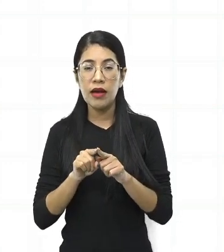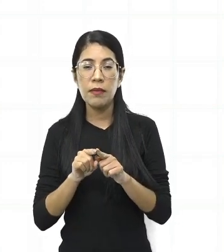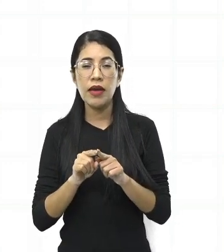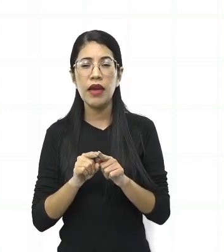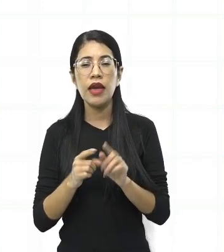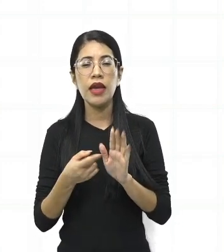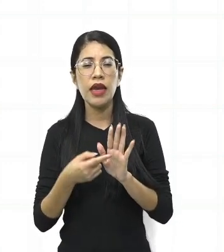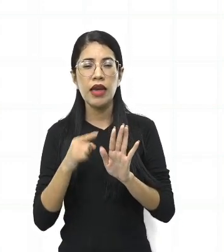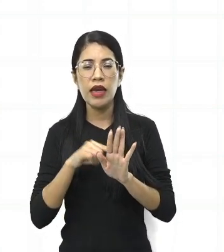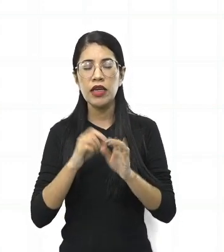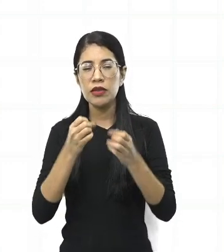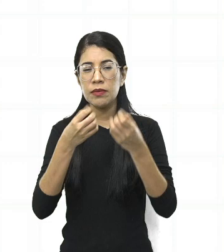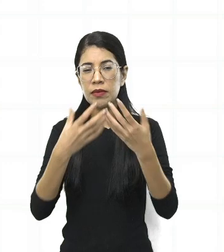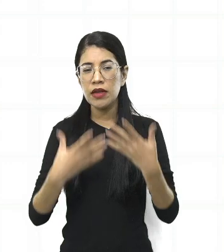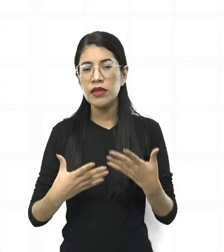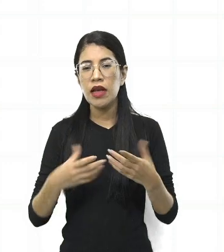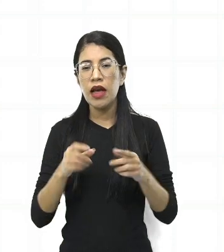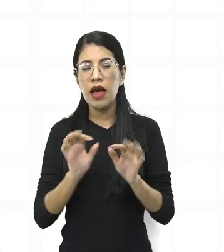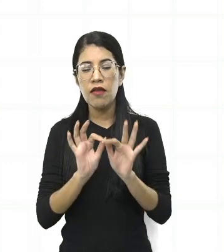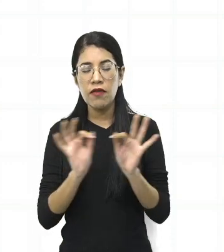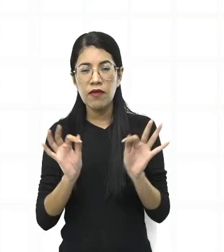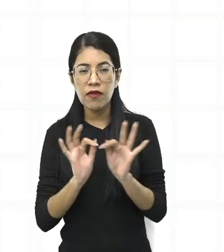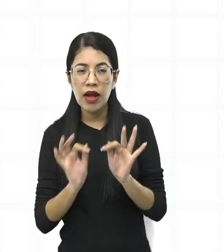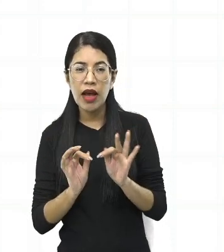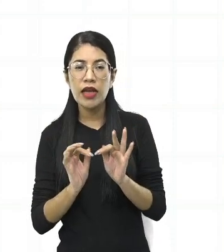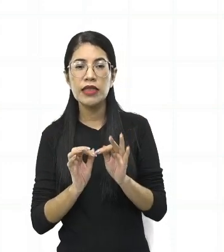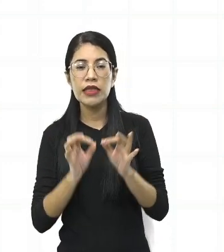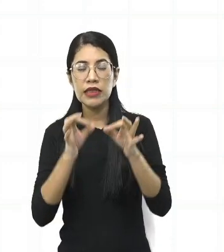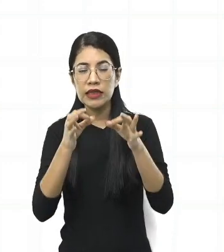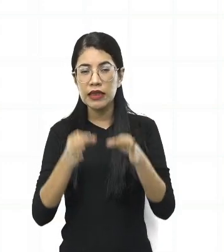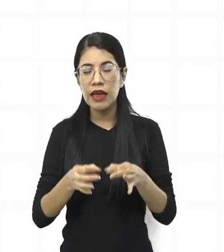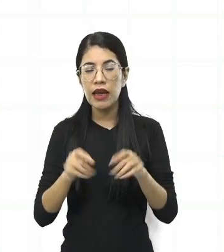de explicação, correção,